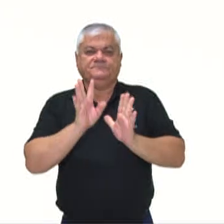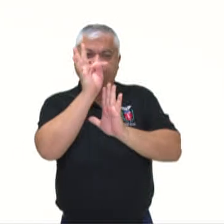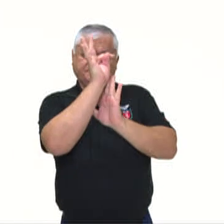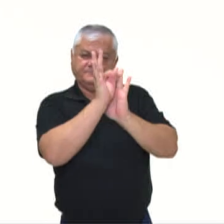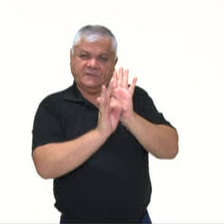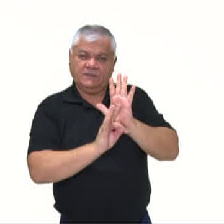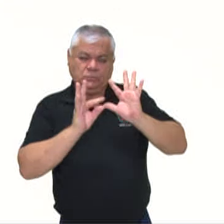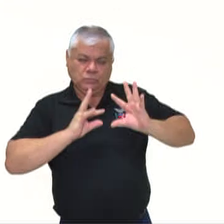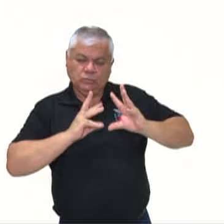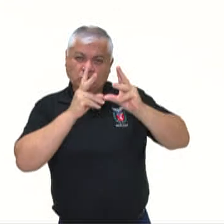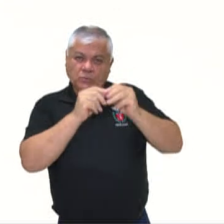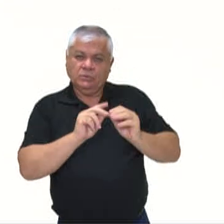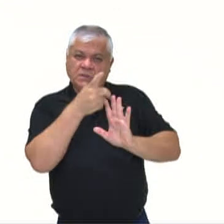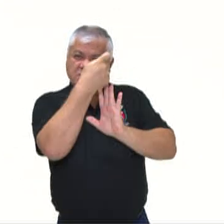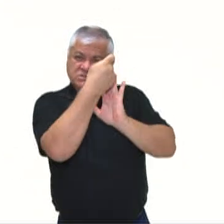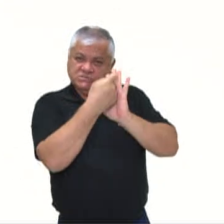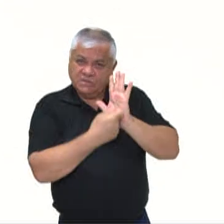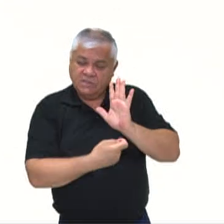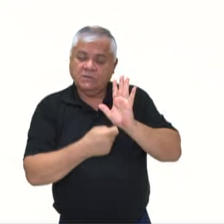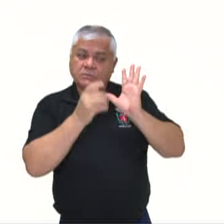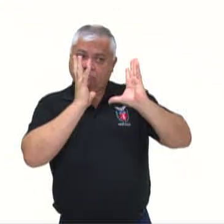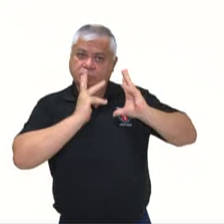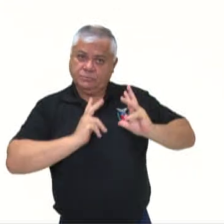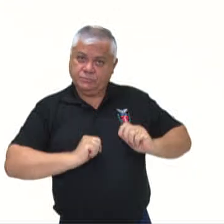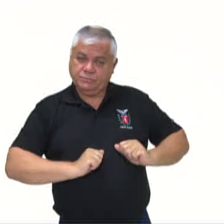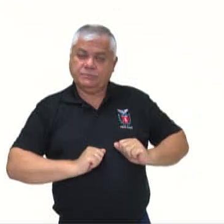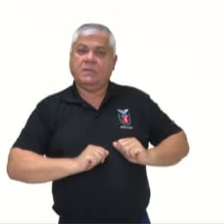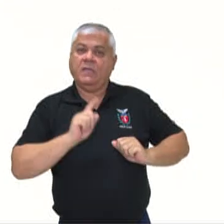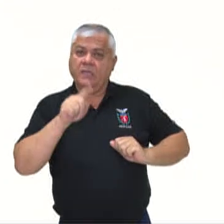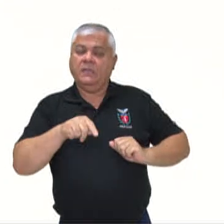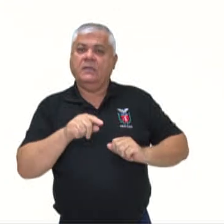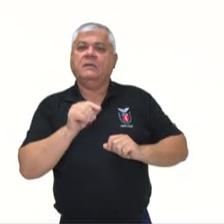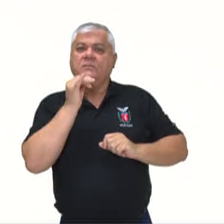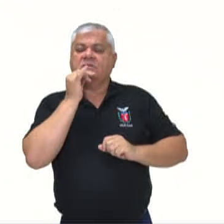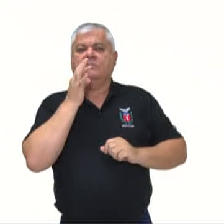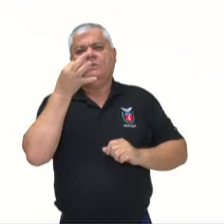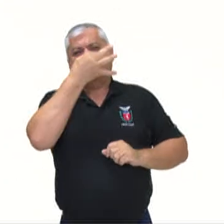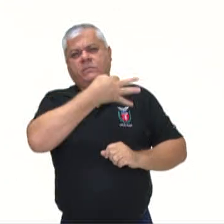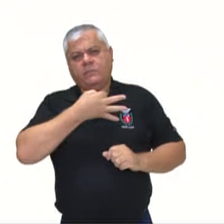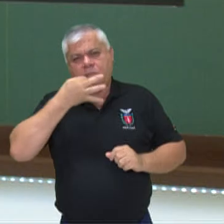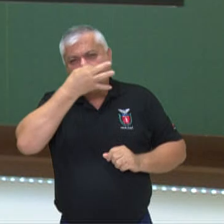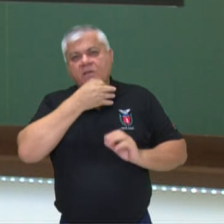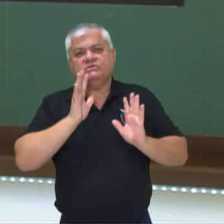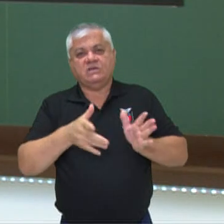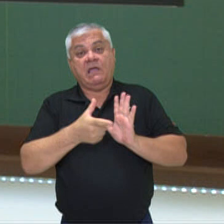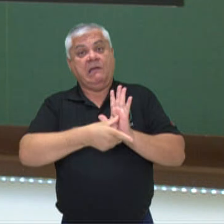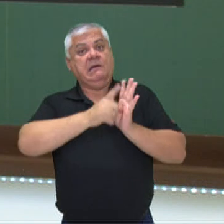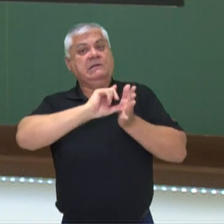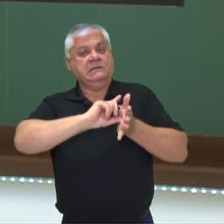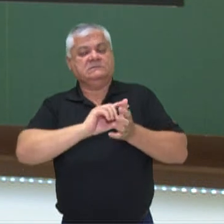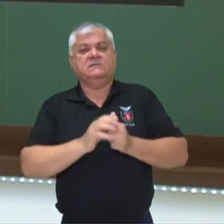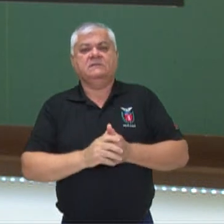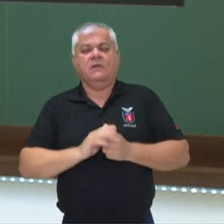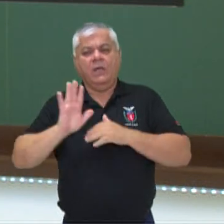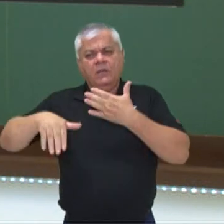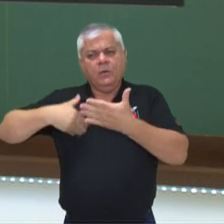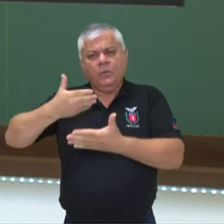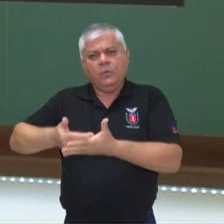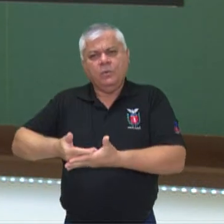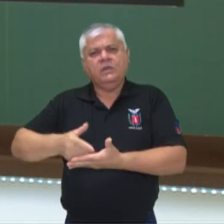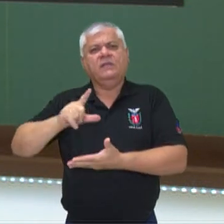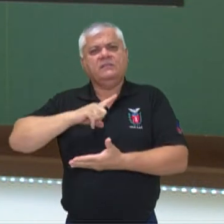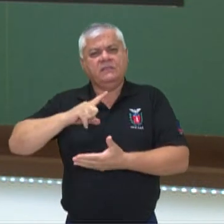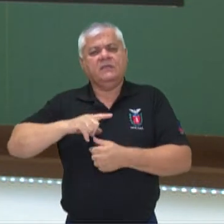escrito já foi, antes de ser escrito, oral. Então, existem ainda hoje textos orais. Os